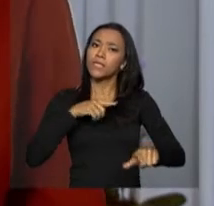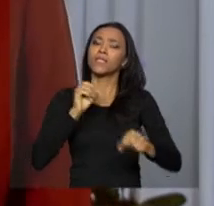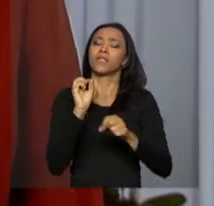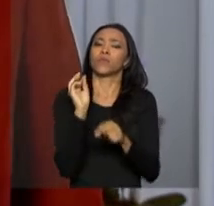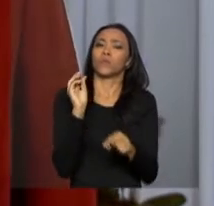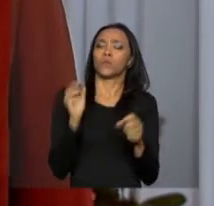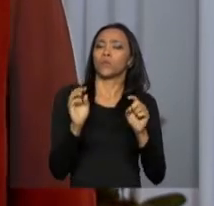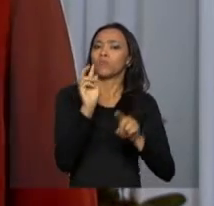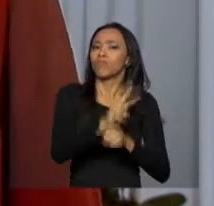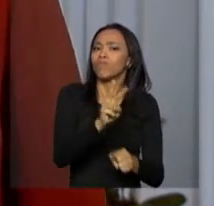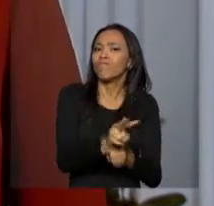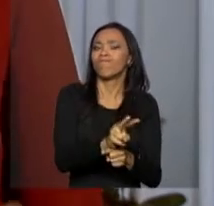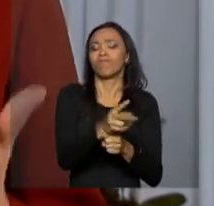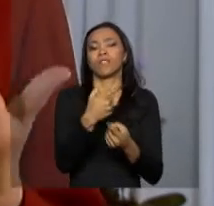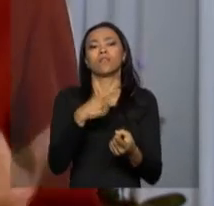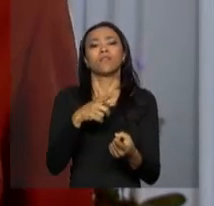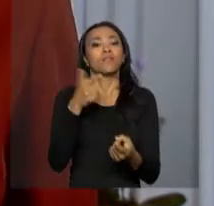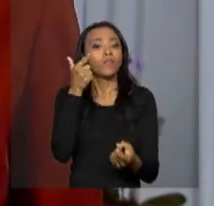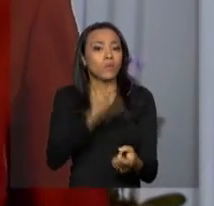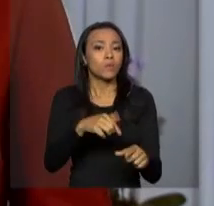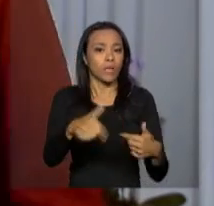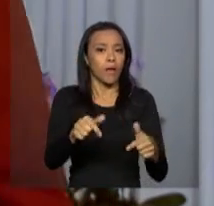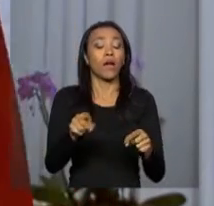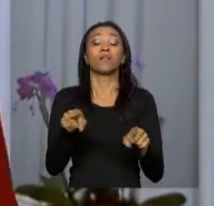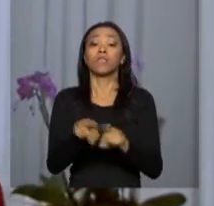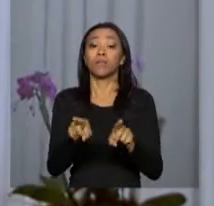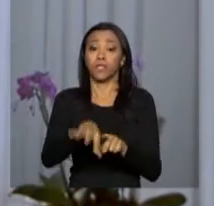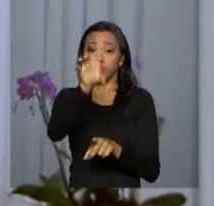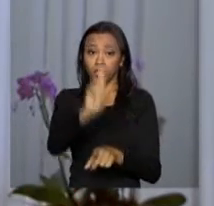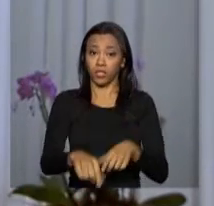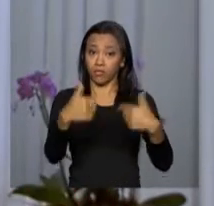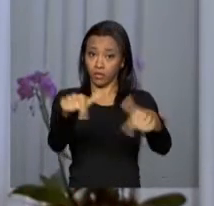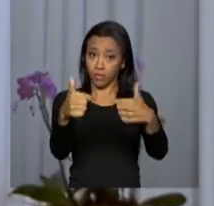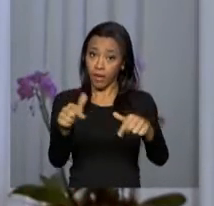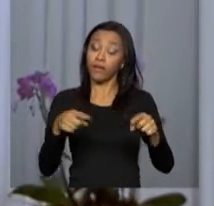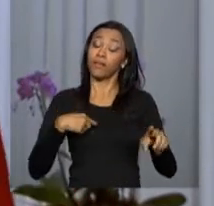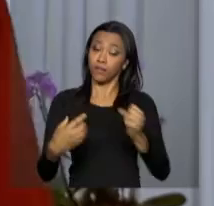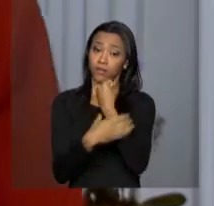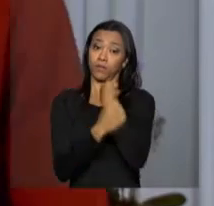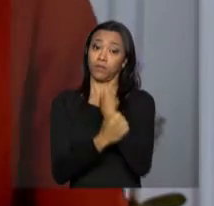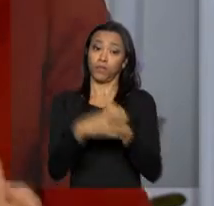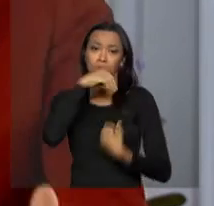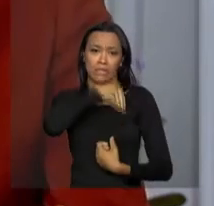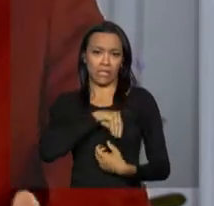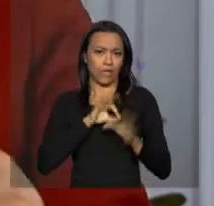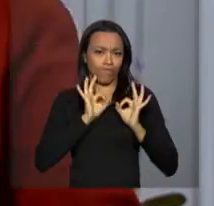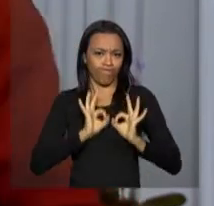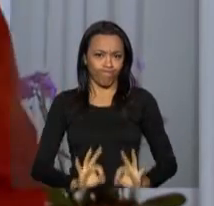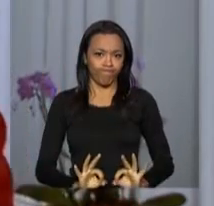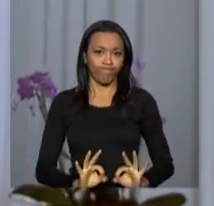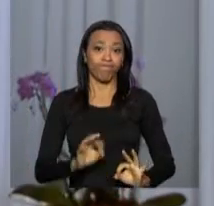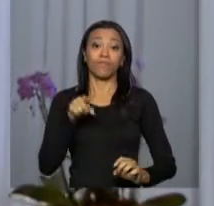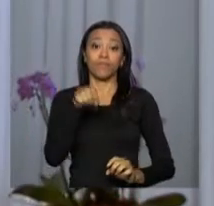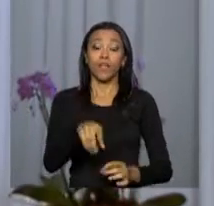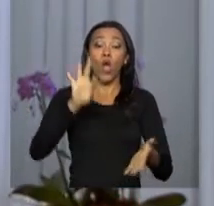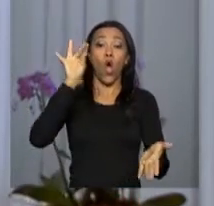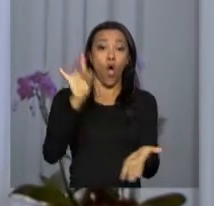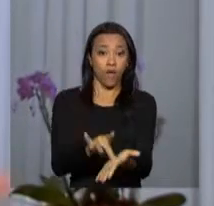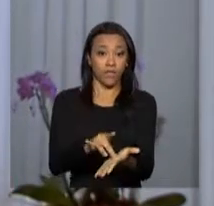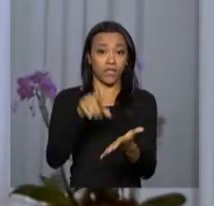emprego, direitos trabalhistas e previdenciários e garantia de um salário digno. Regulamentar a